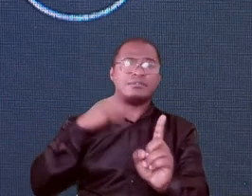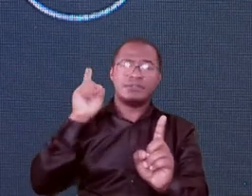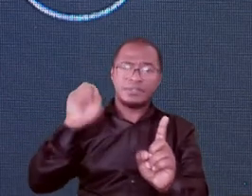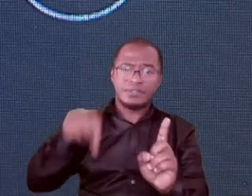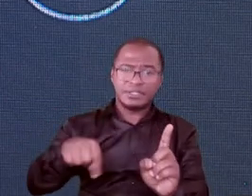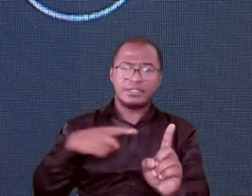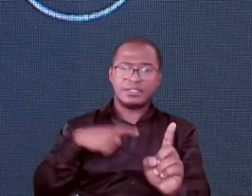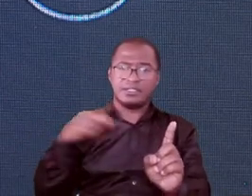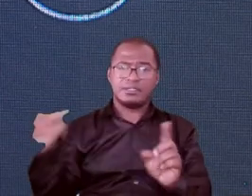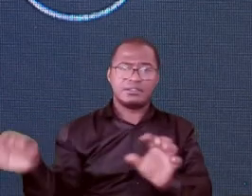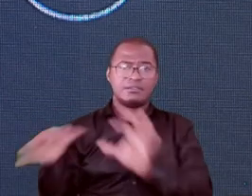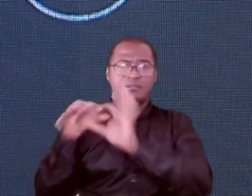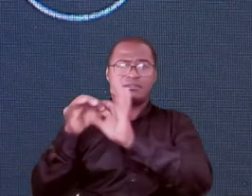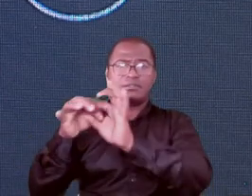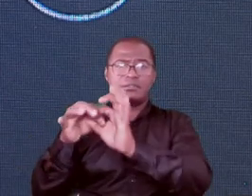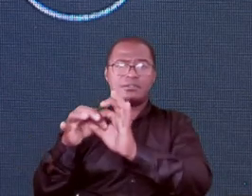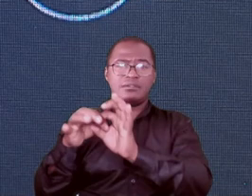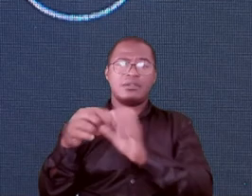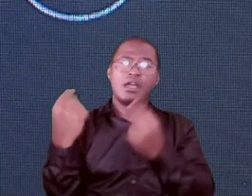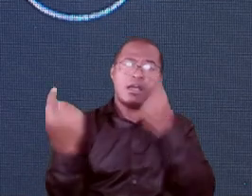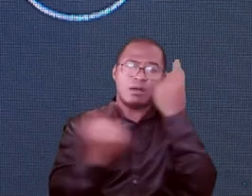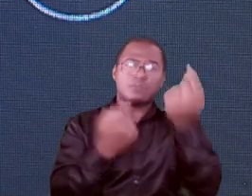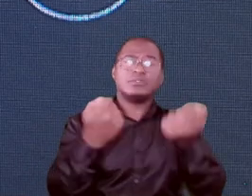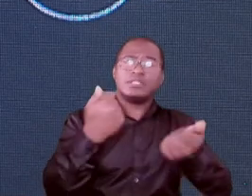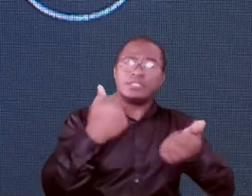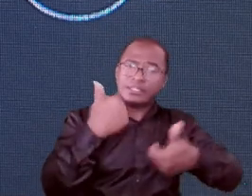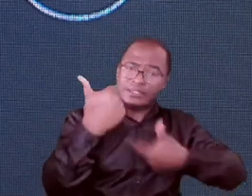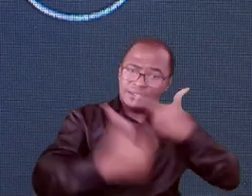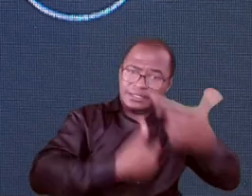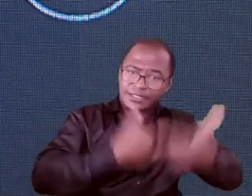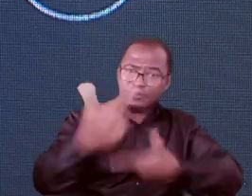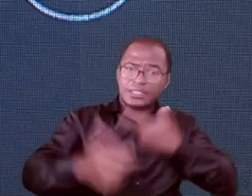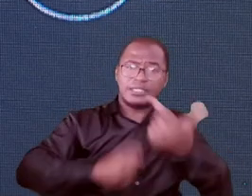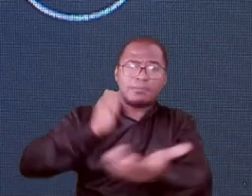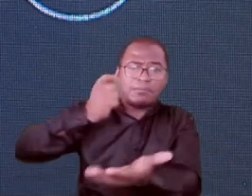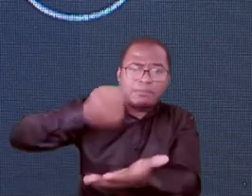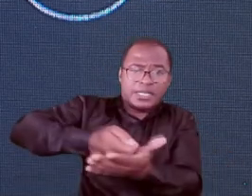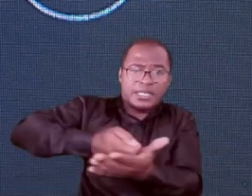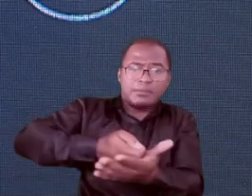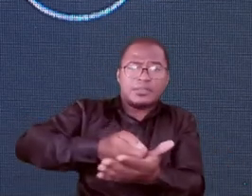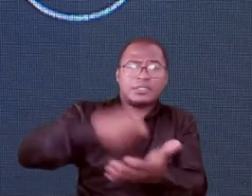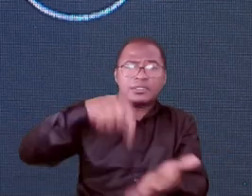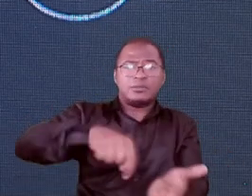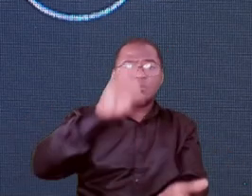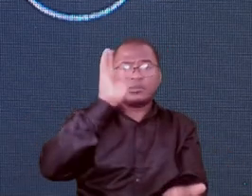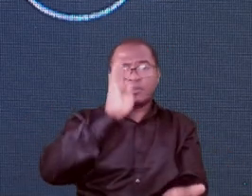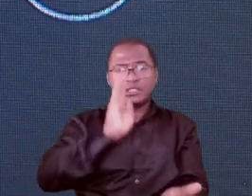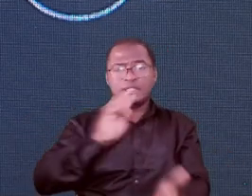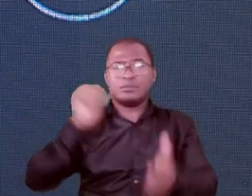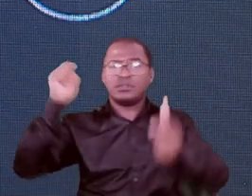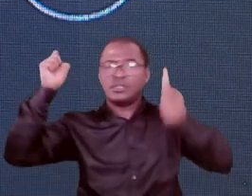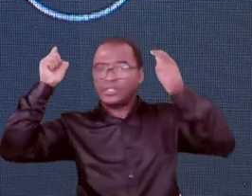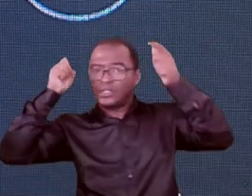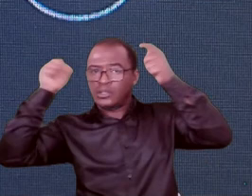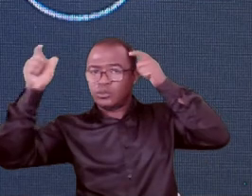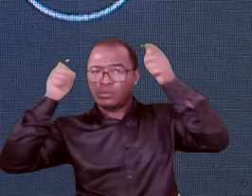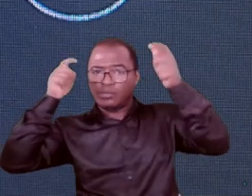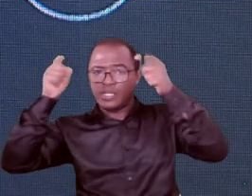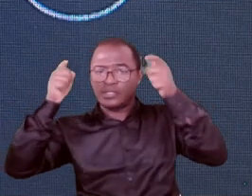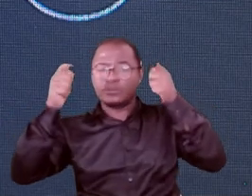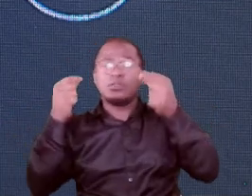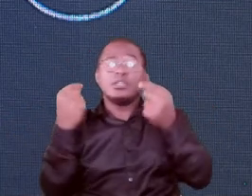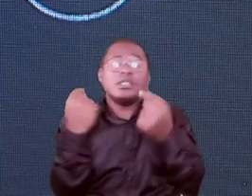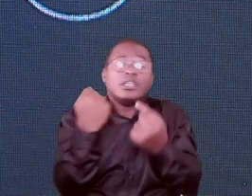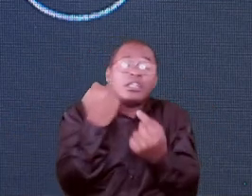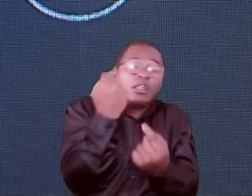players Eles estão no Brasil estão no México e alguma presença tímida e um outro país assim imagina a gente tem operação